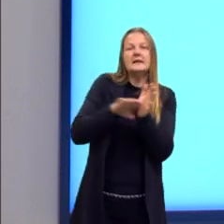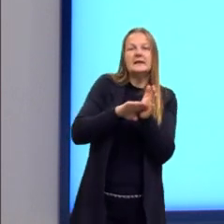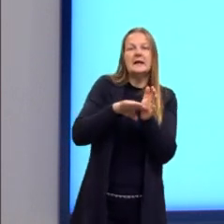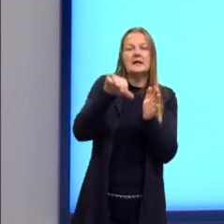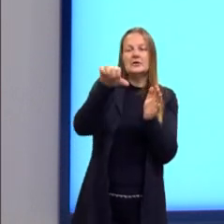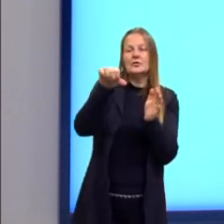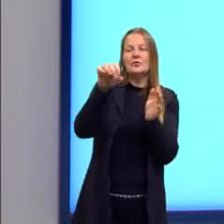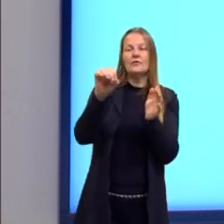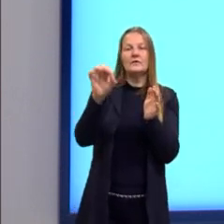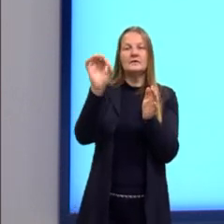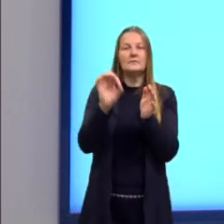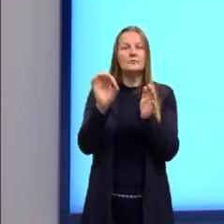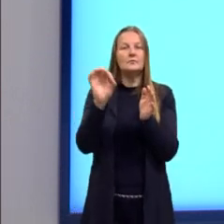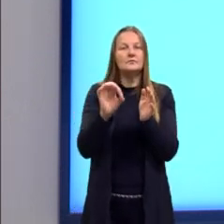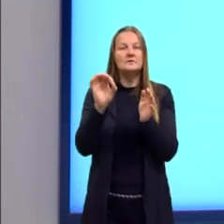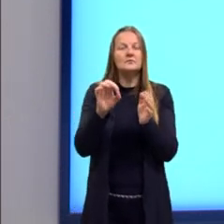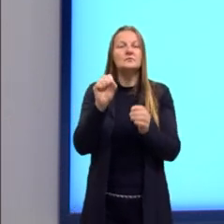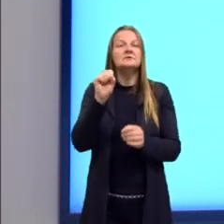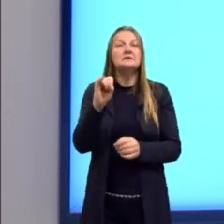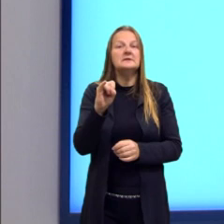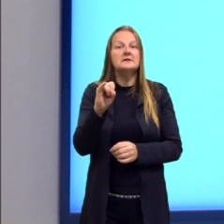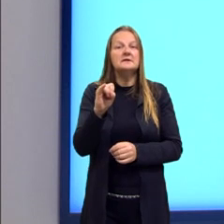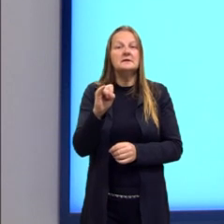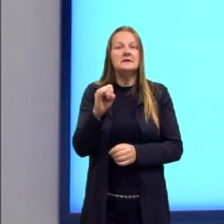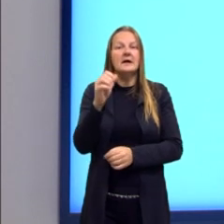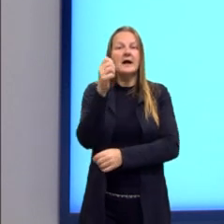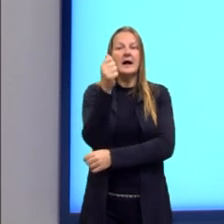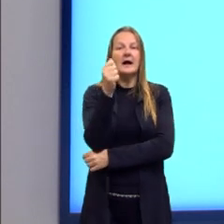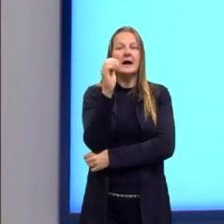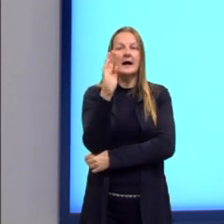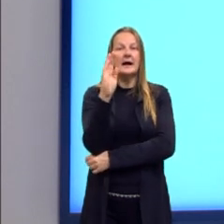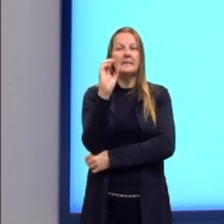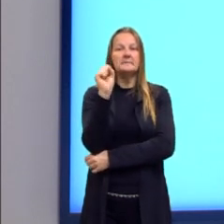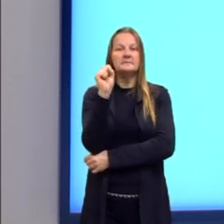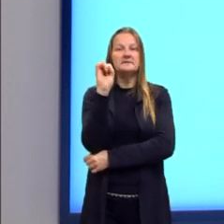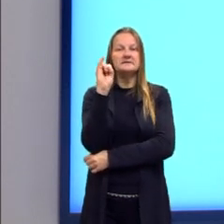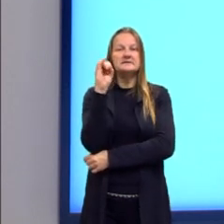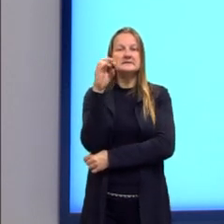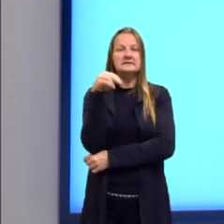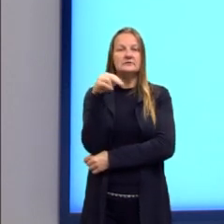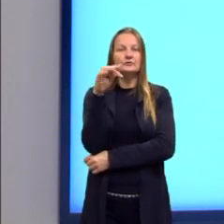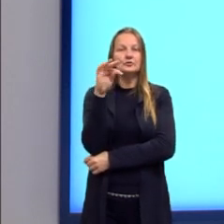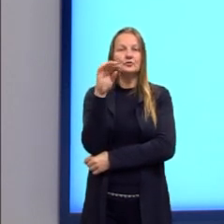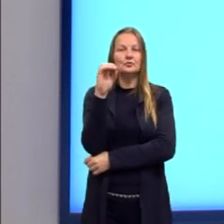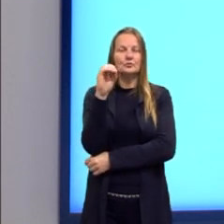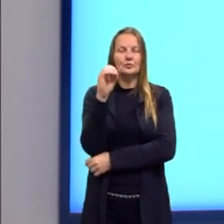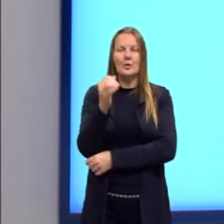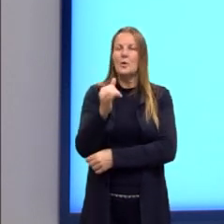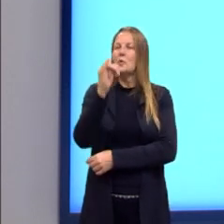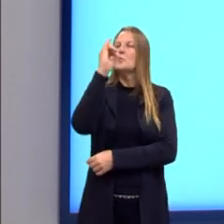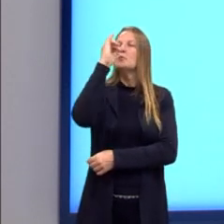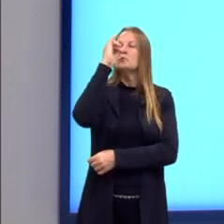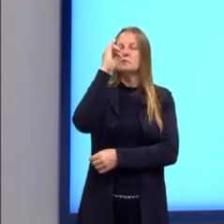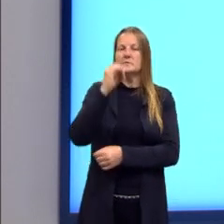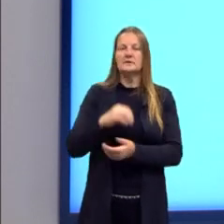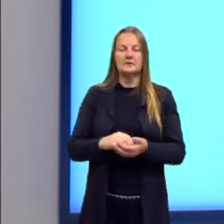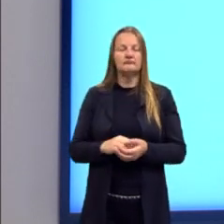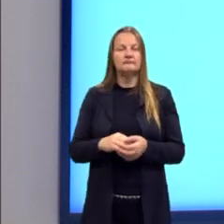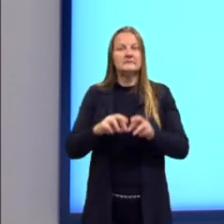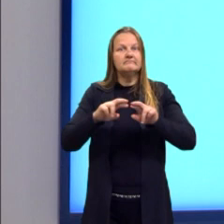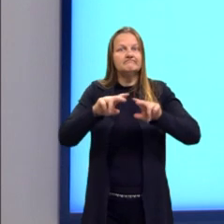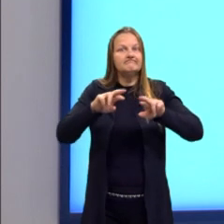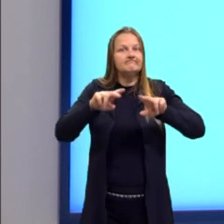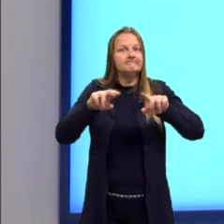noventa porcento de álcool quando eu falo de um absinto uma dose de assento então a faixa de concentração é